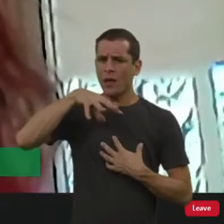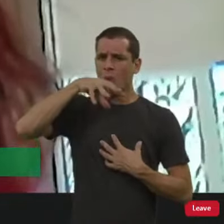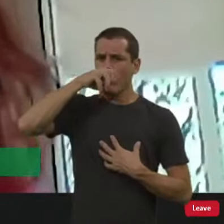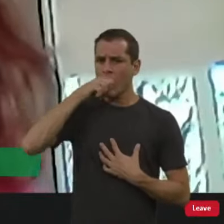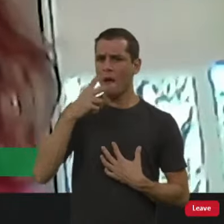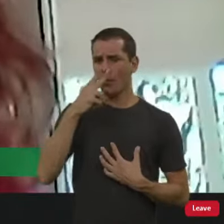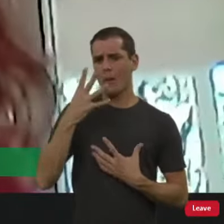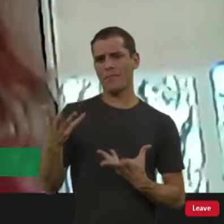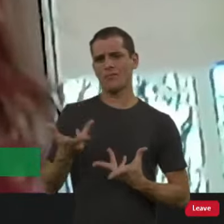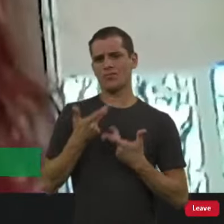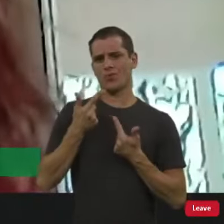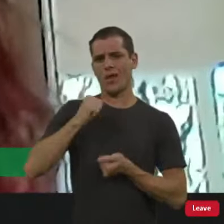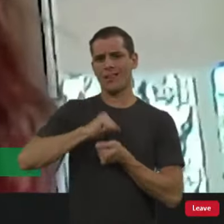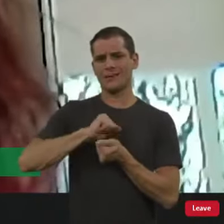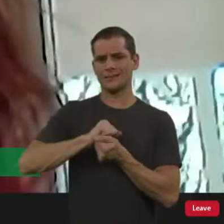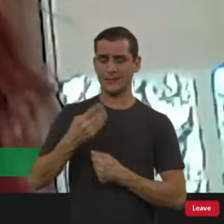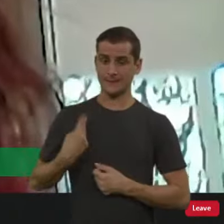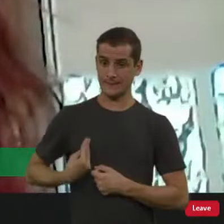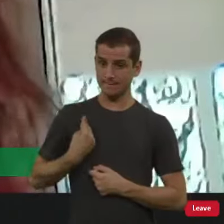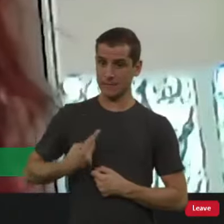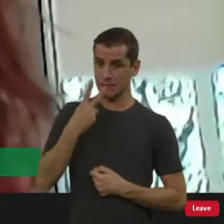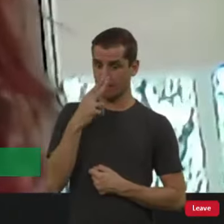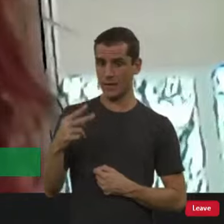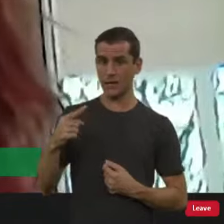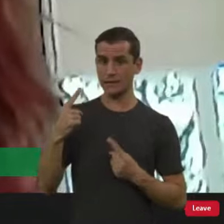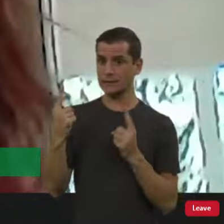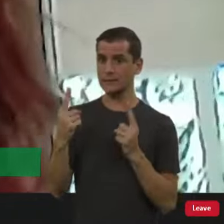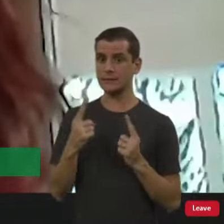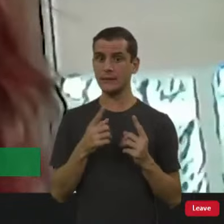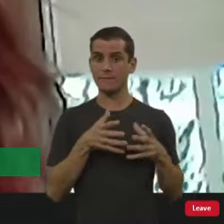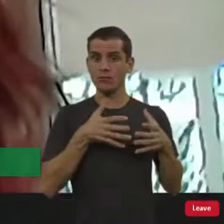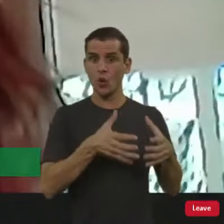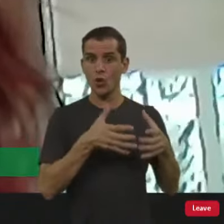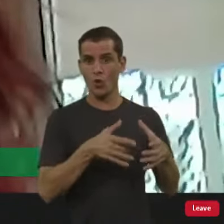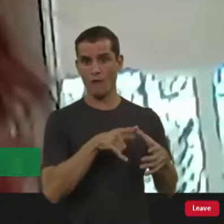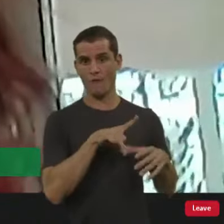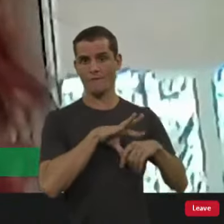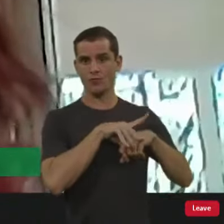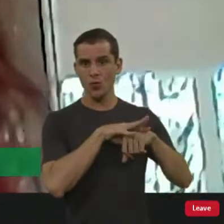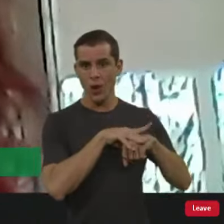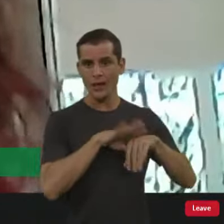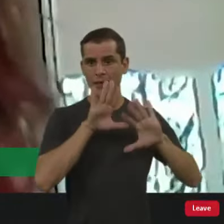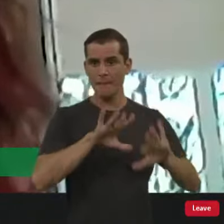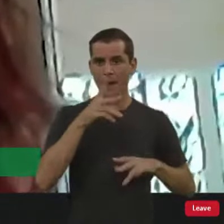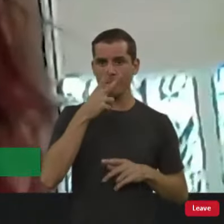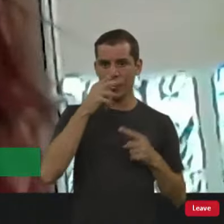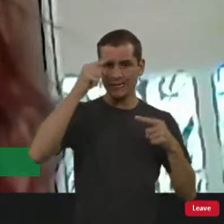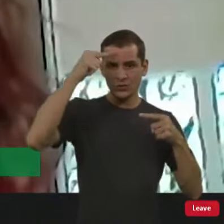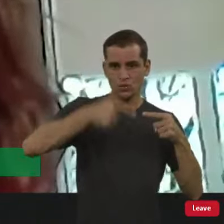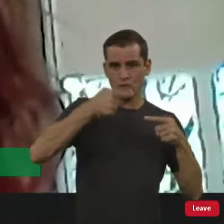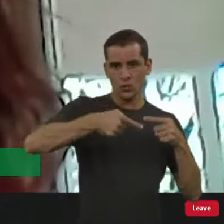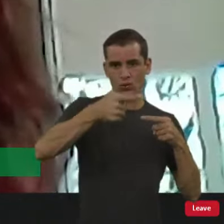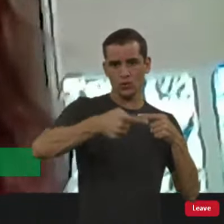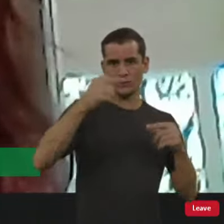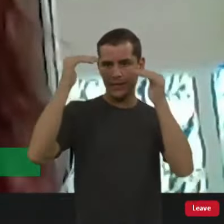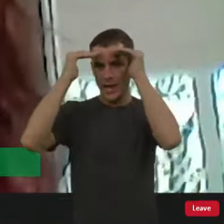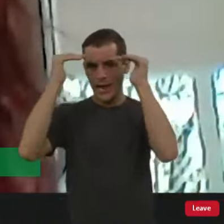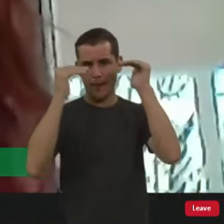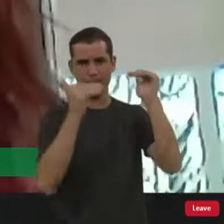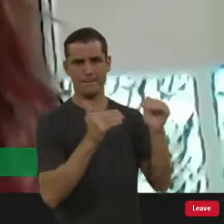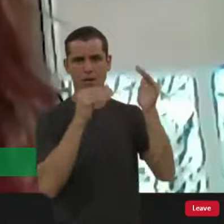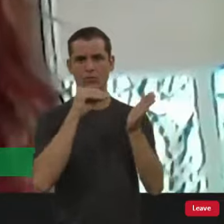vida. Você tem que conviver com a doença e ainda com o seu direito à saúde sendo cotidianamente desrespeitado. E esse